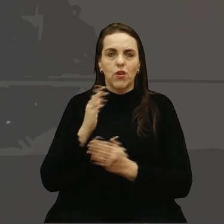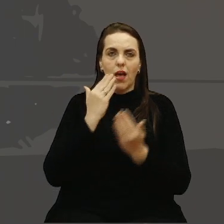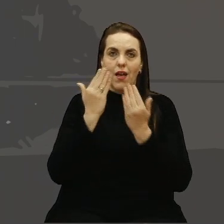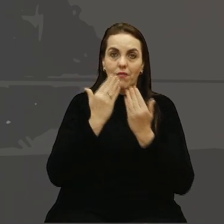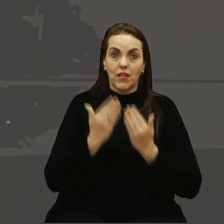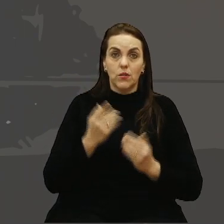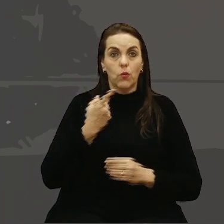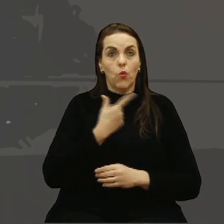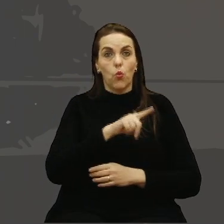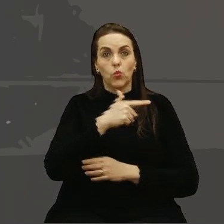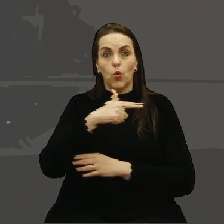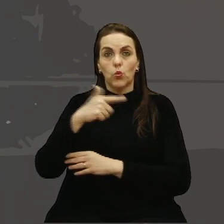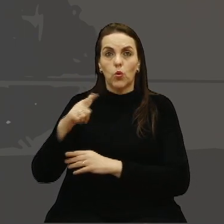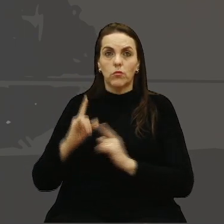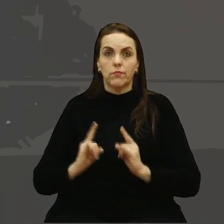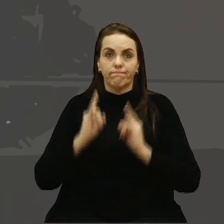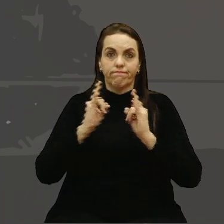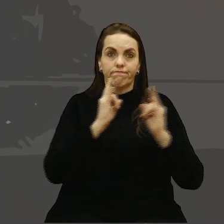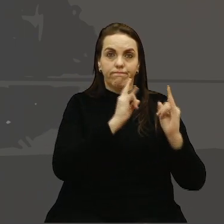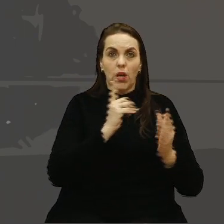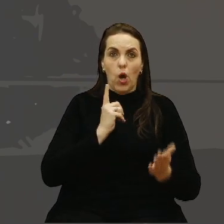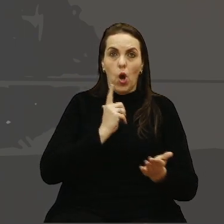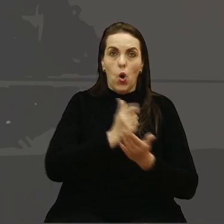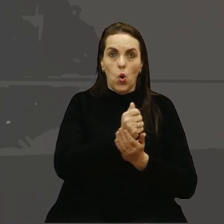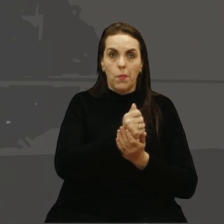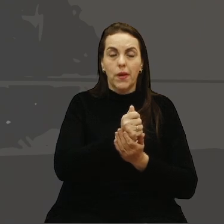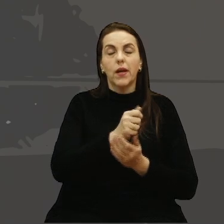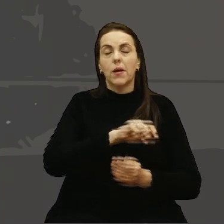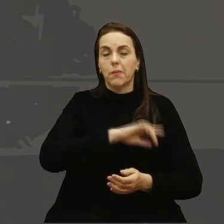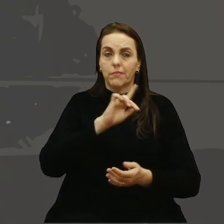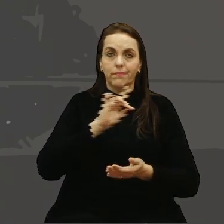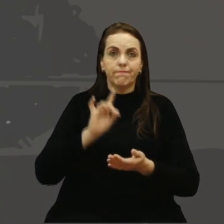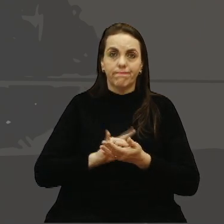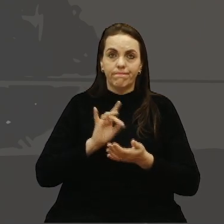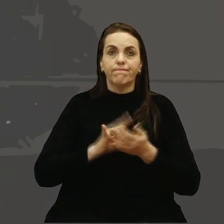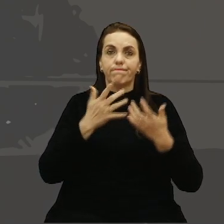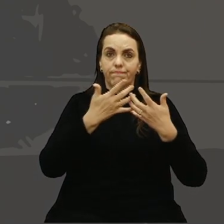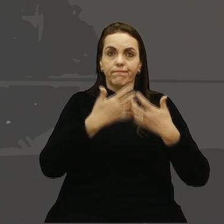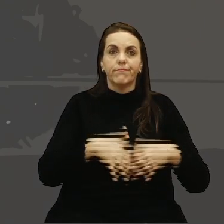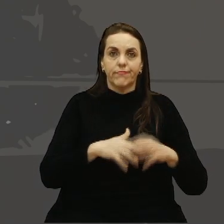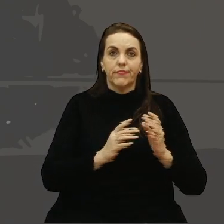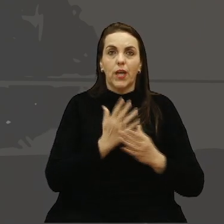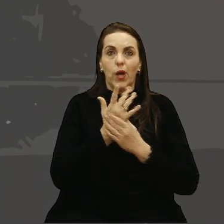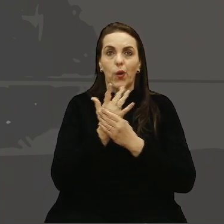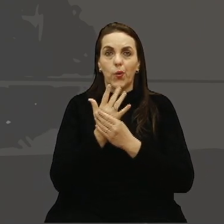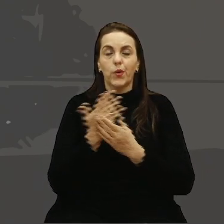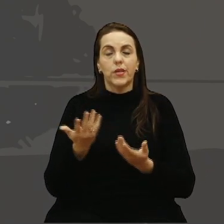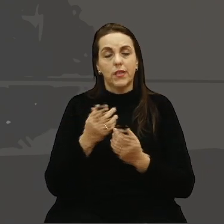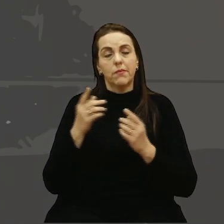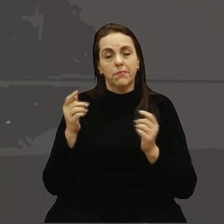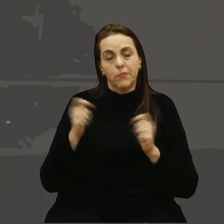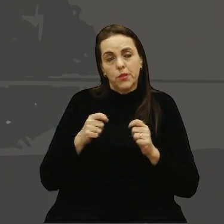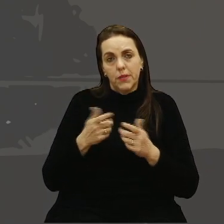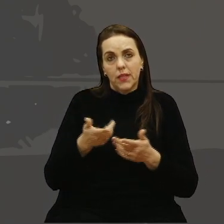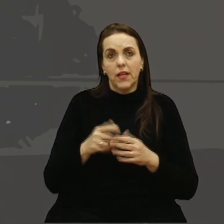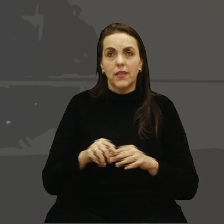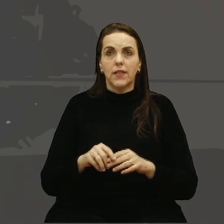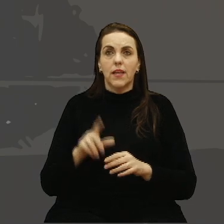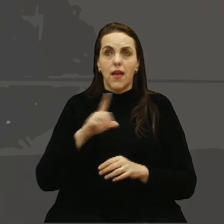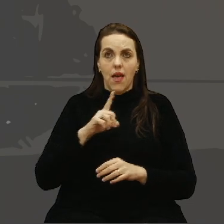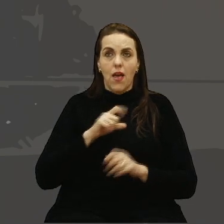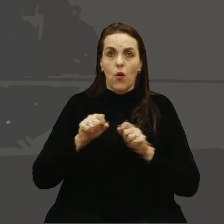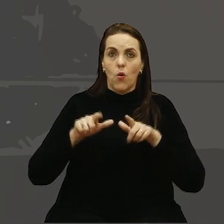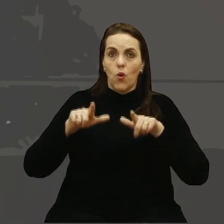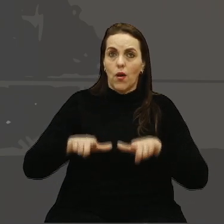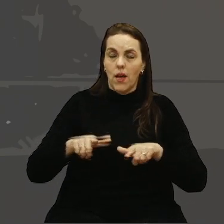outros prédios para compra mesmo, para que possa funcionar a URGS ali e para que ela possa ser um